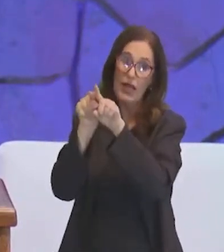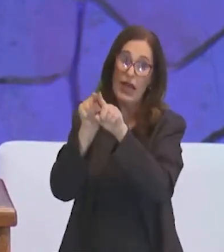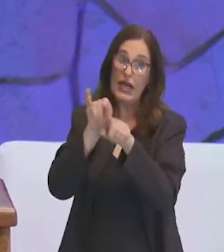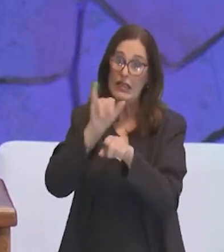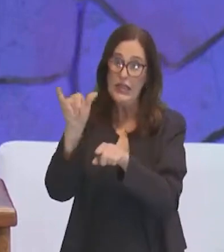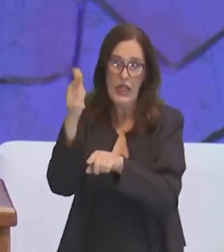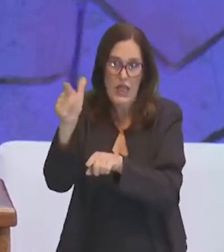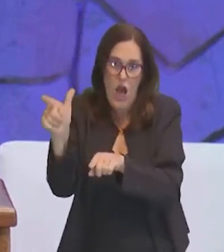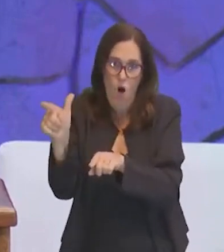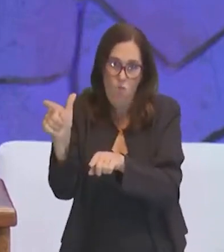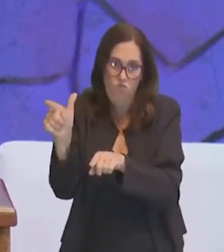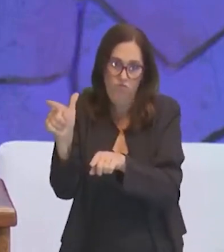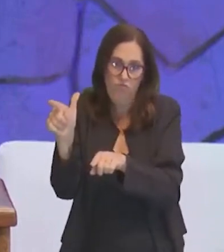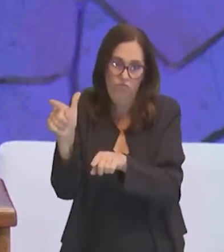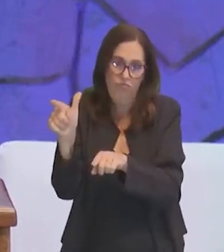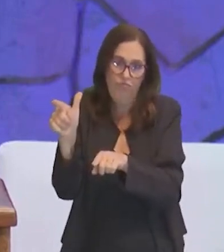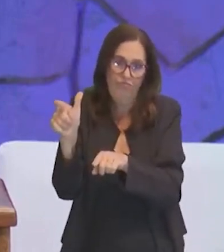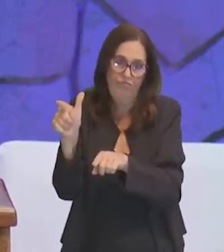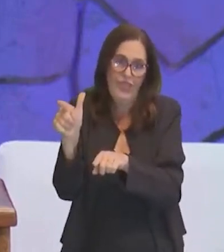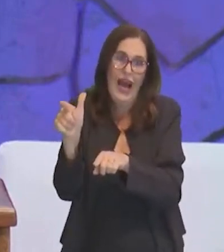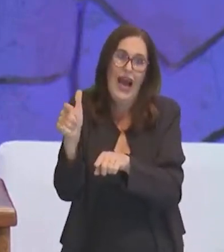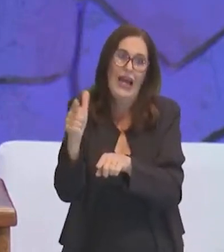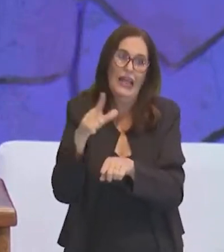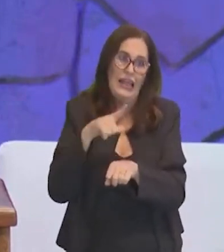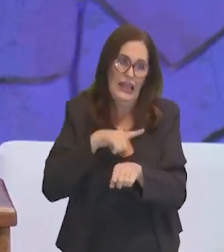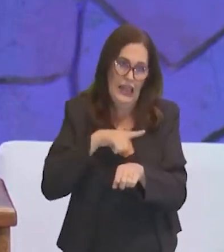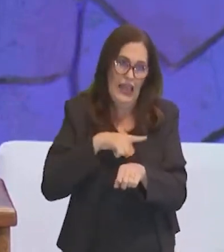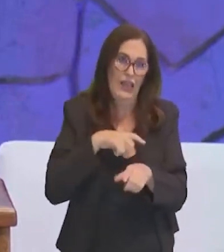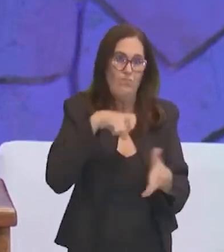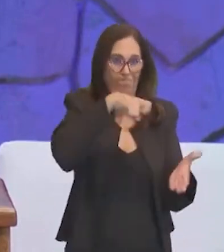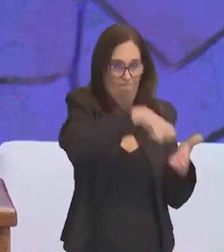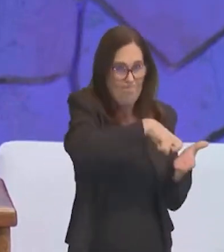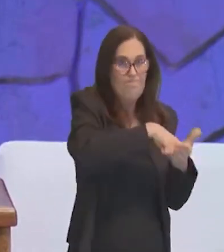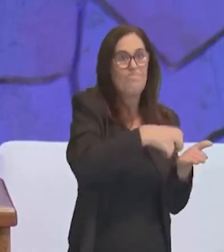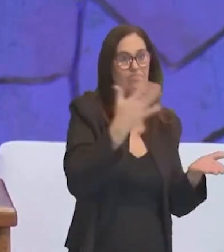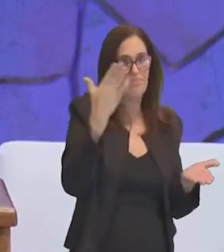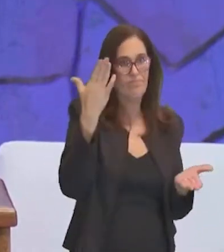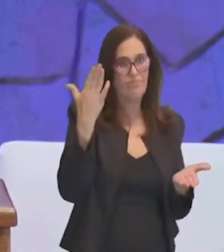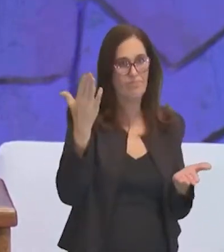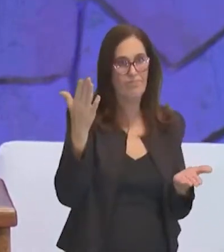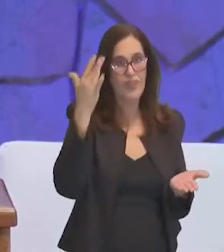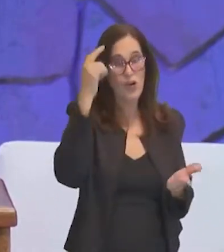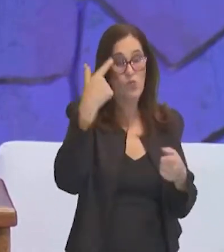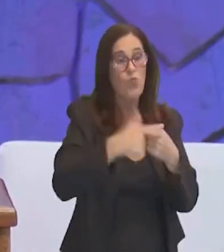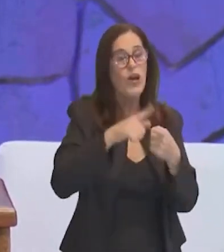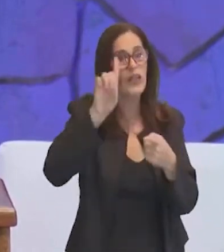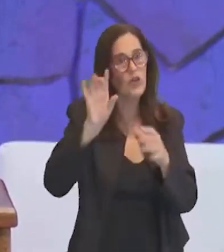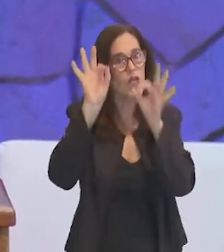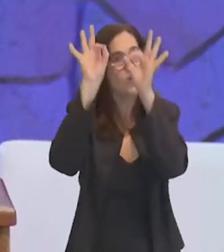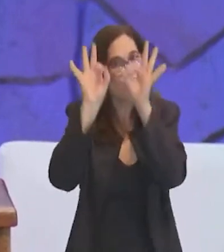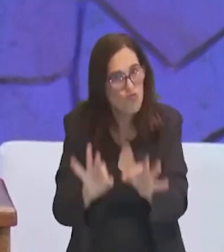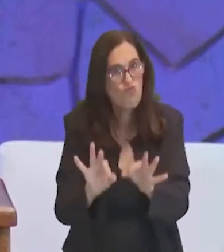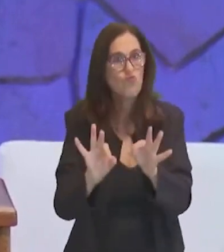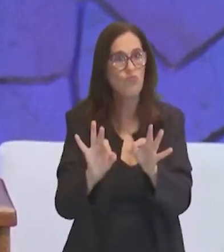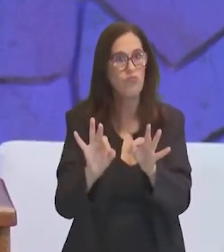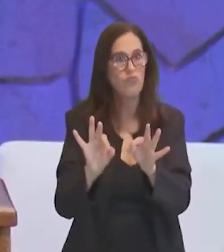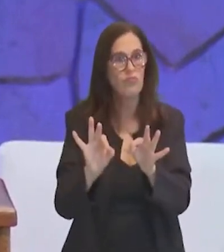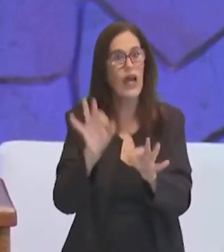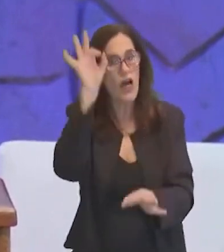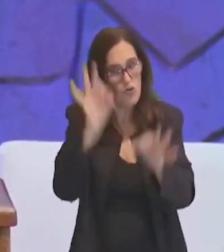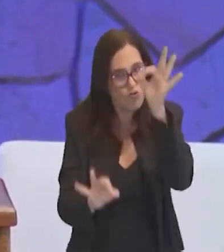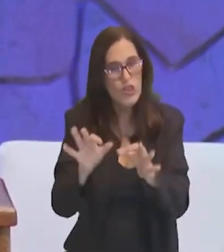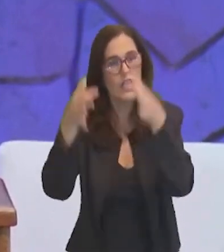Do verso 2 ao verso 7, o texto começa a nos apresentar uma colocação muito interessante.